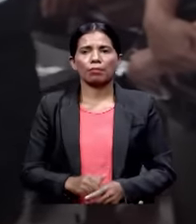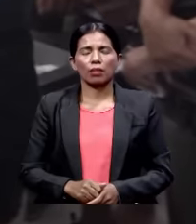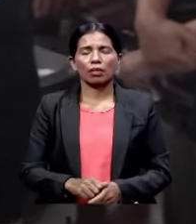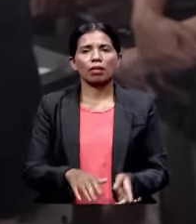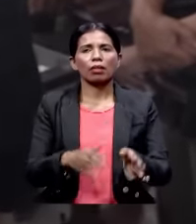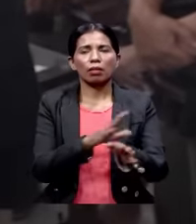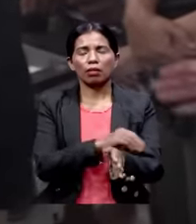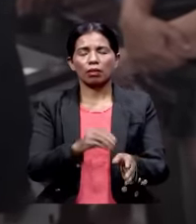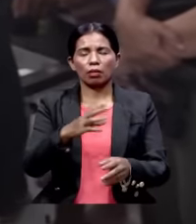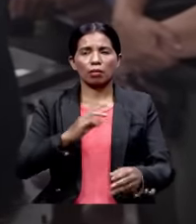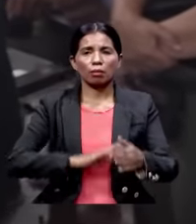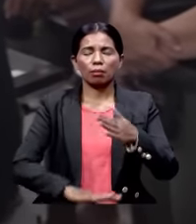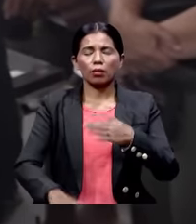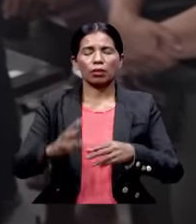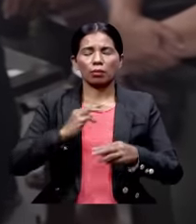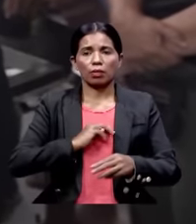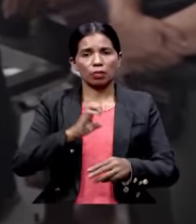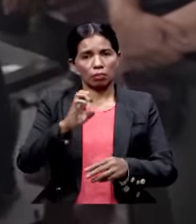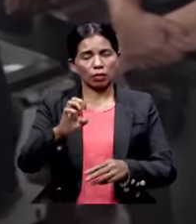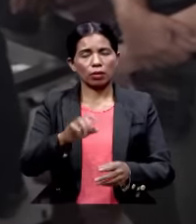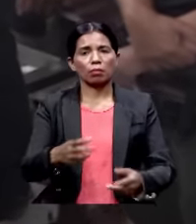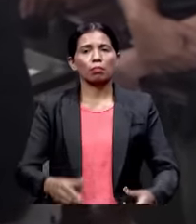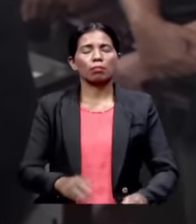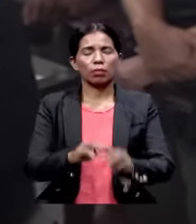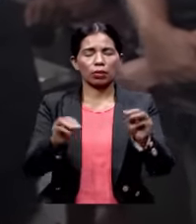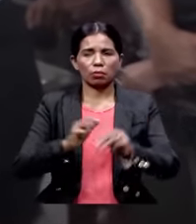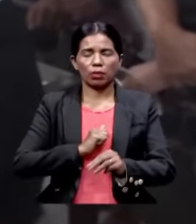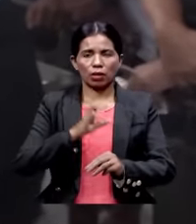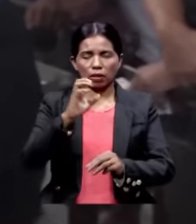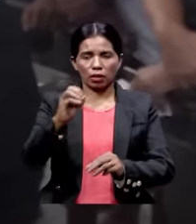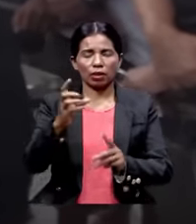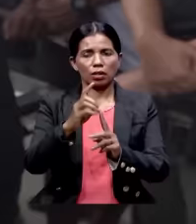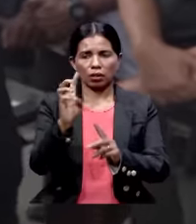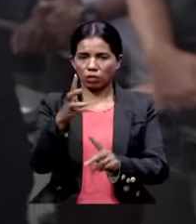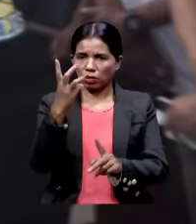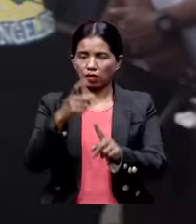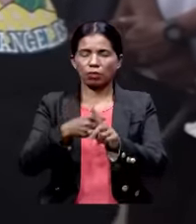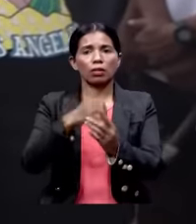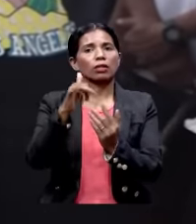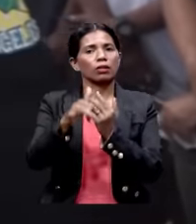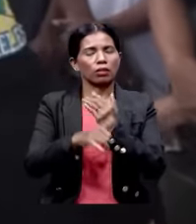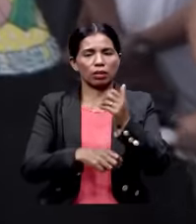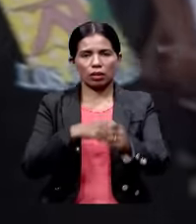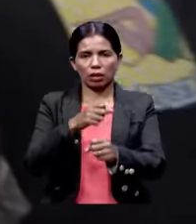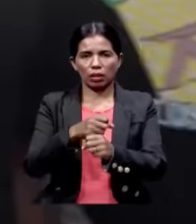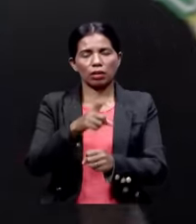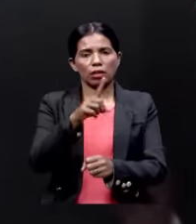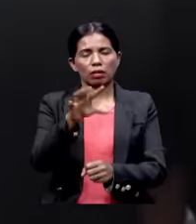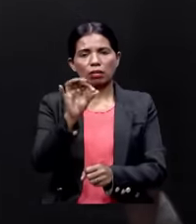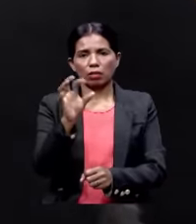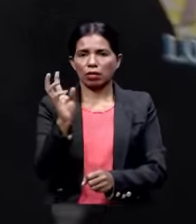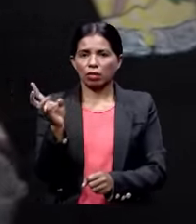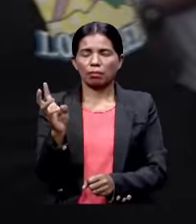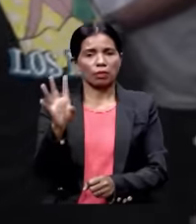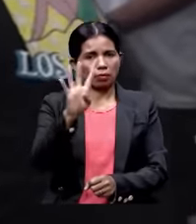Benevides, mora em Simabisi, município Inaru, e a Loron Sanu Resené Fulan Zulho, Tinarihun Ida Atusia Nenulo